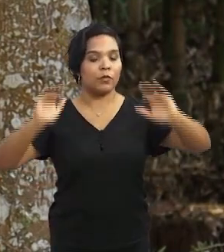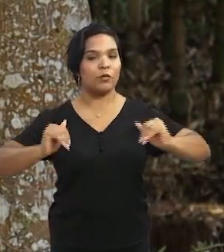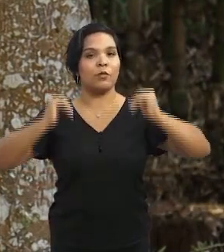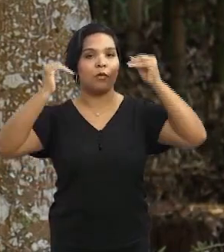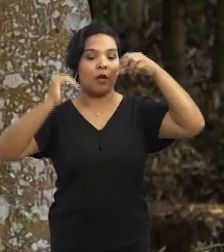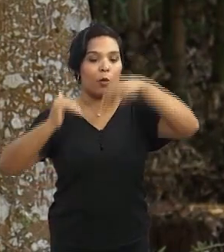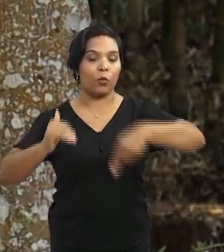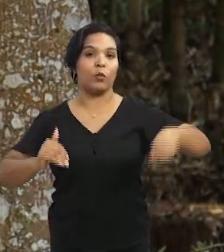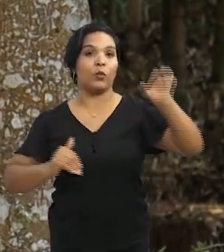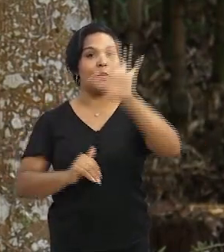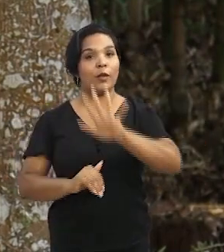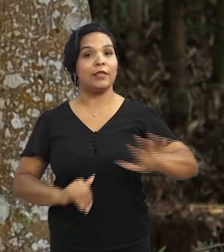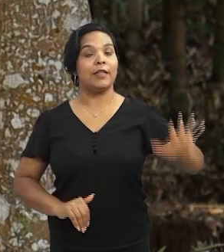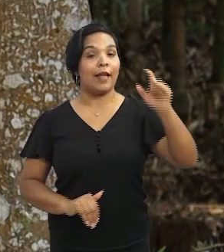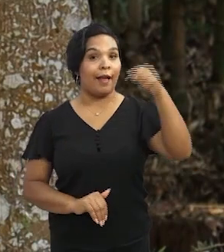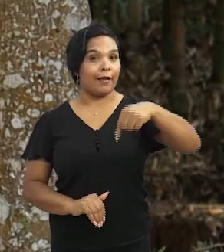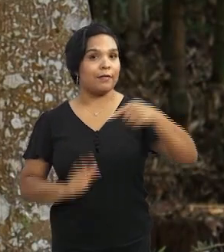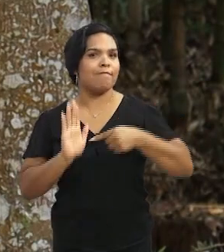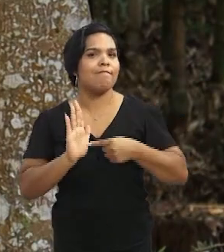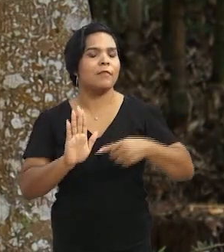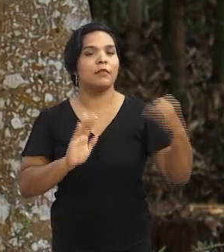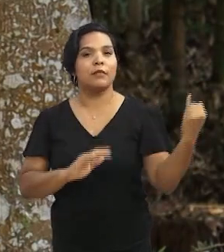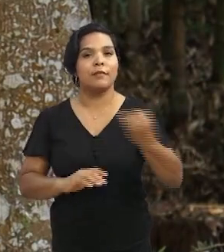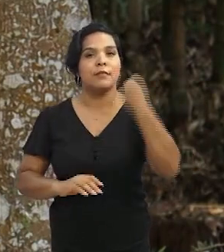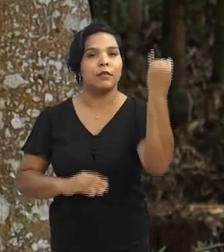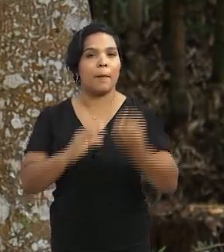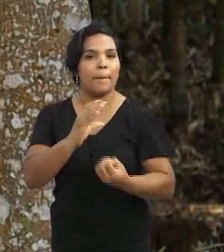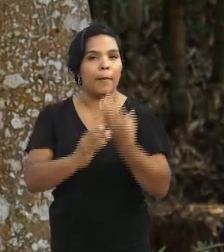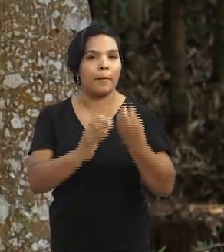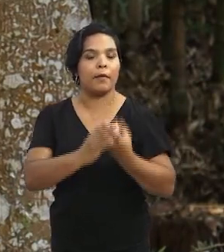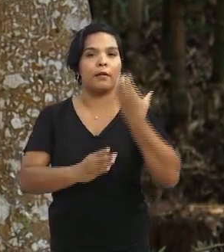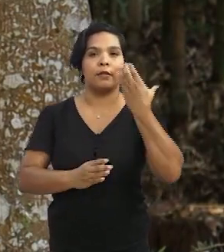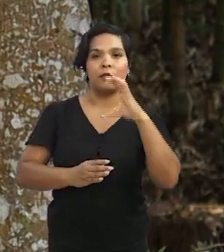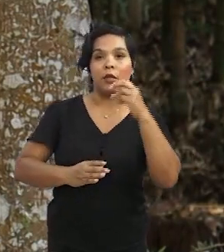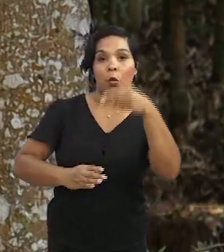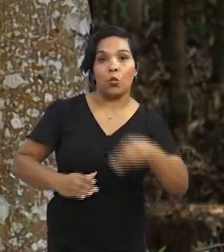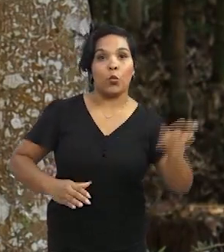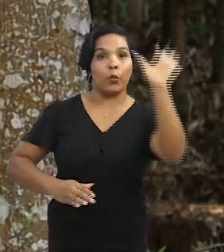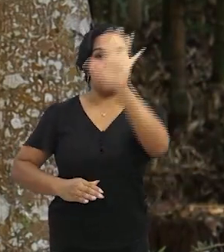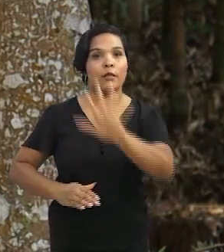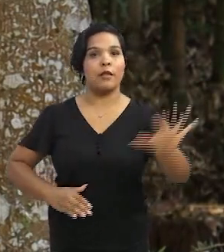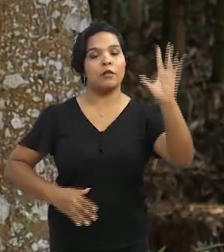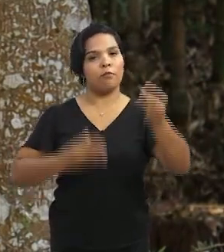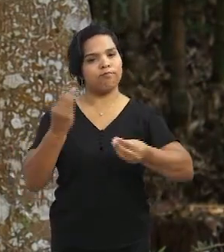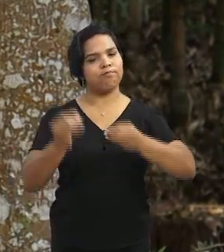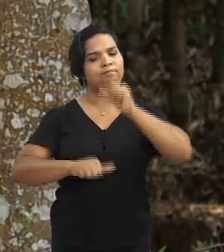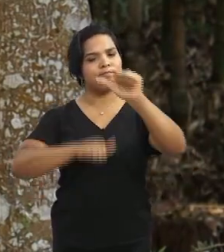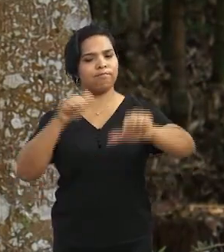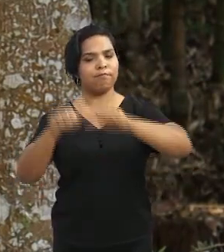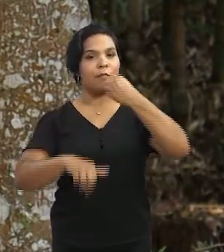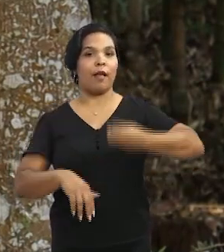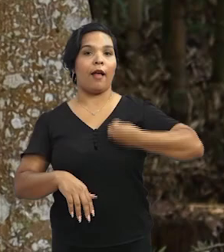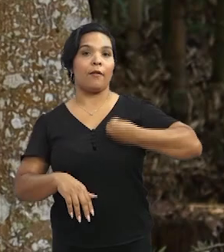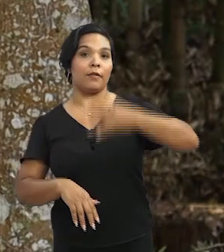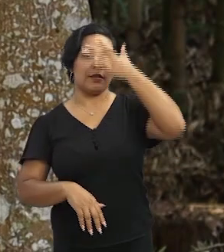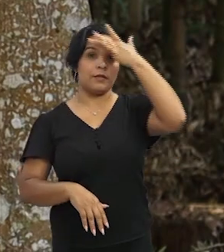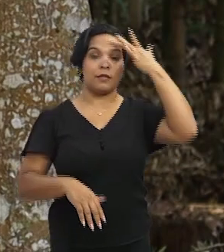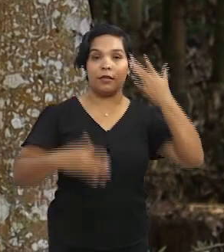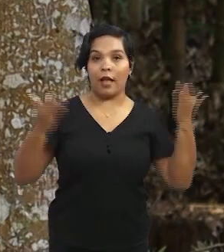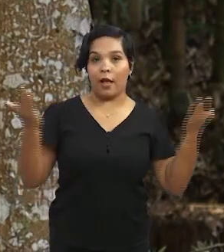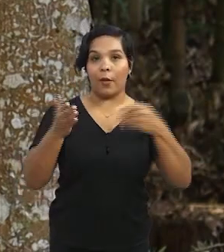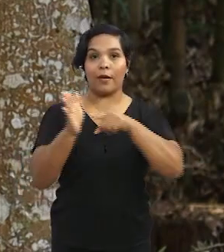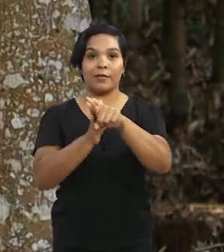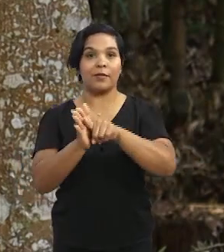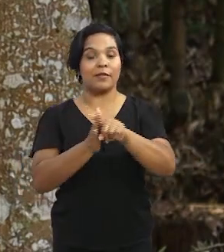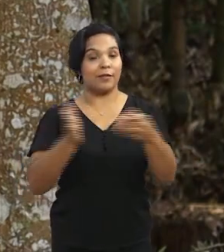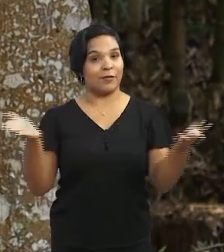superior nordestinas. Aqui a gente mostra a importância das produções científicas do Nordeste e como elas têm transformado a vida das pessoas. Vamos ver